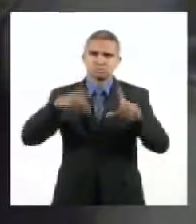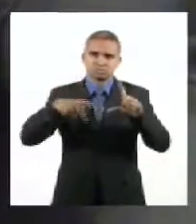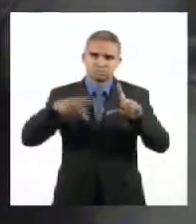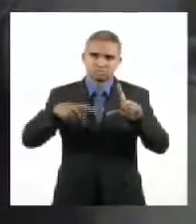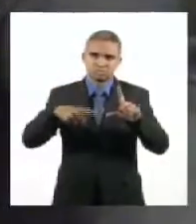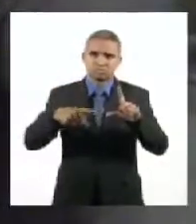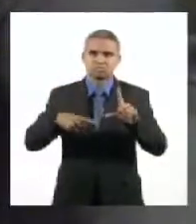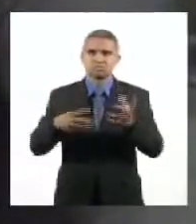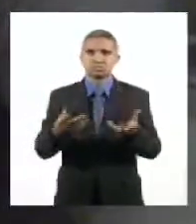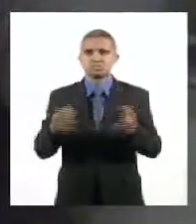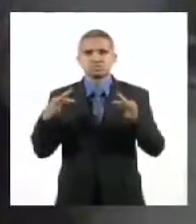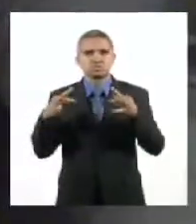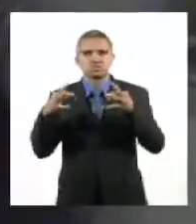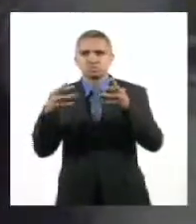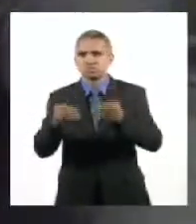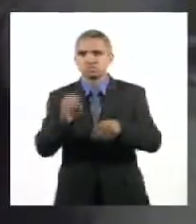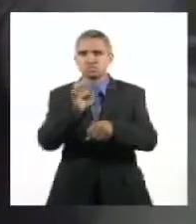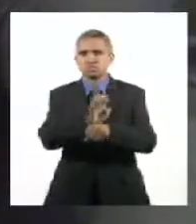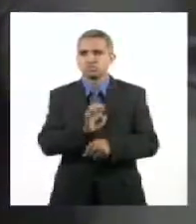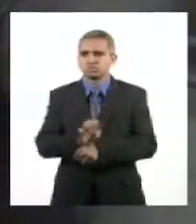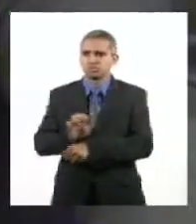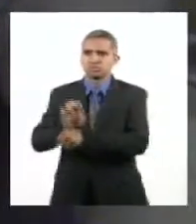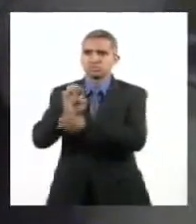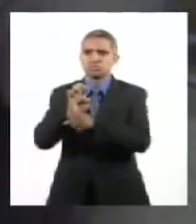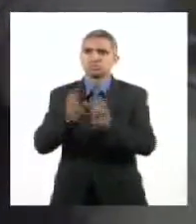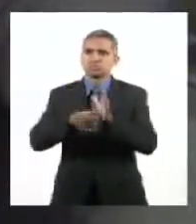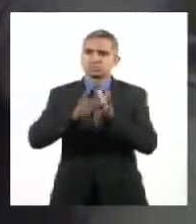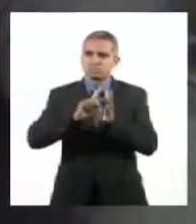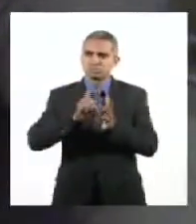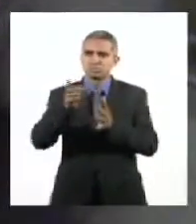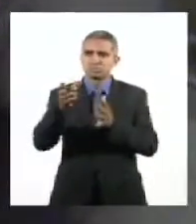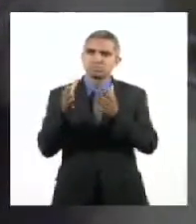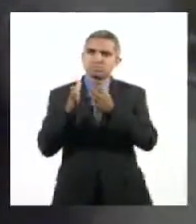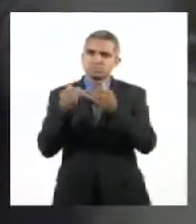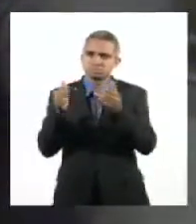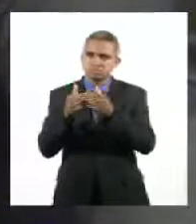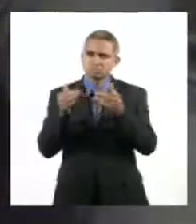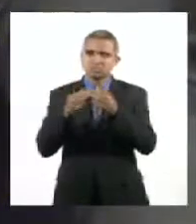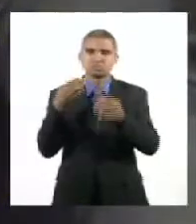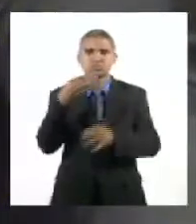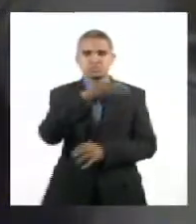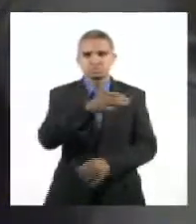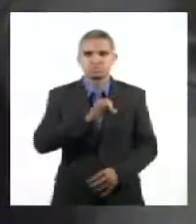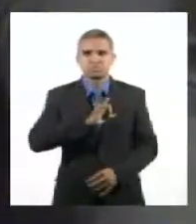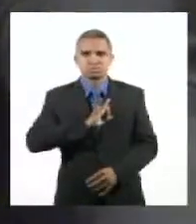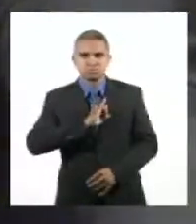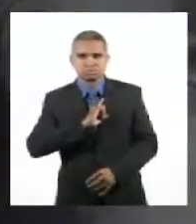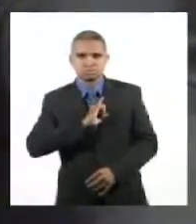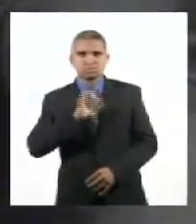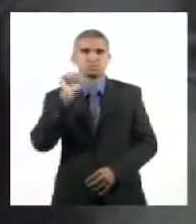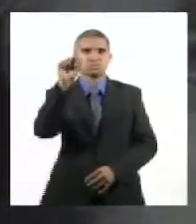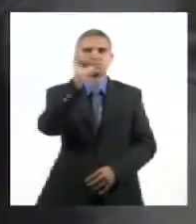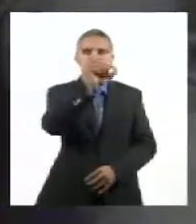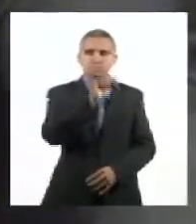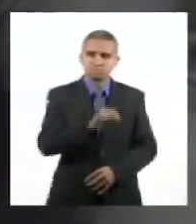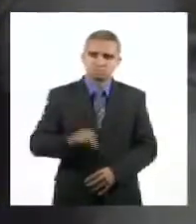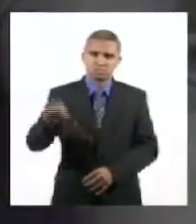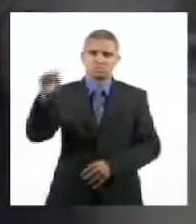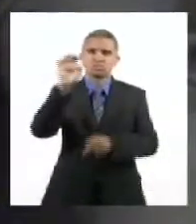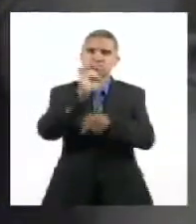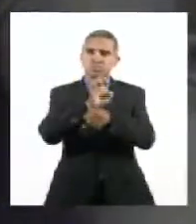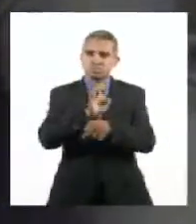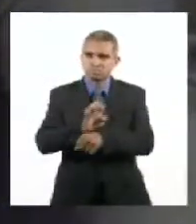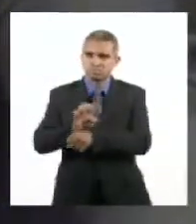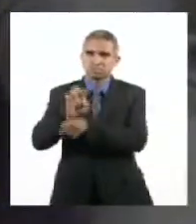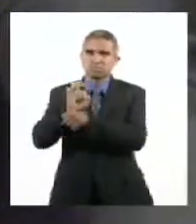em todo o nosso estado, como agora há pouco acabou de requerer também, indo à Imperatriz, rodando todo o nosso estado, através dessas